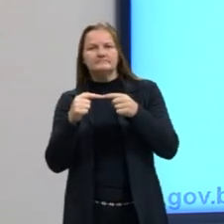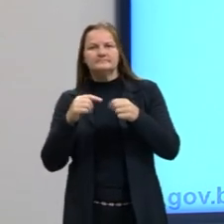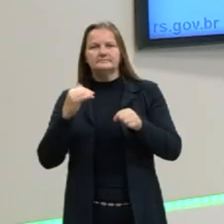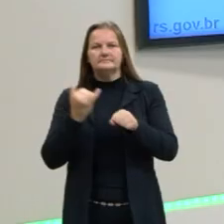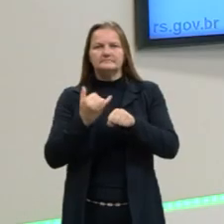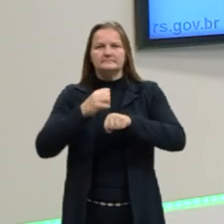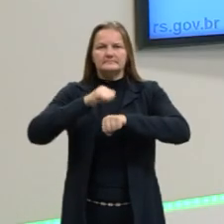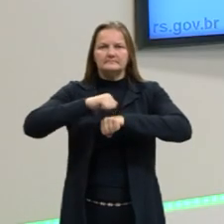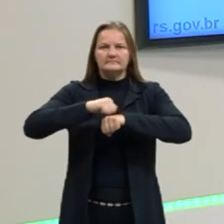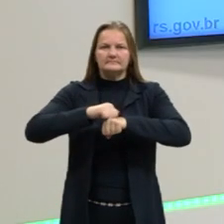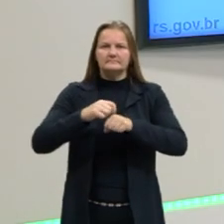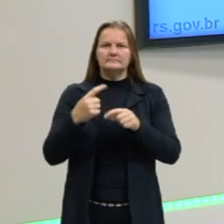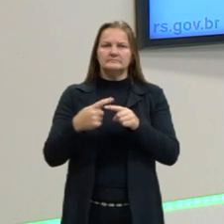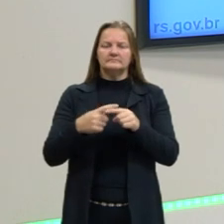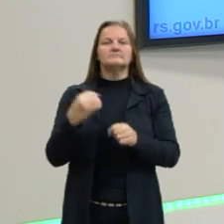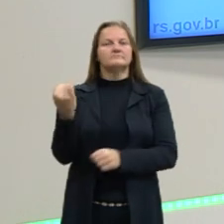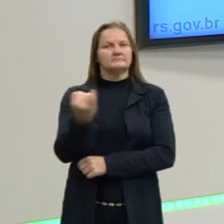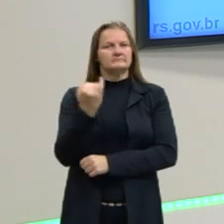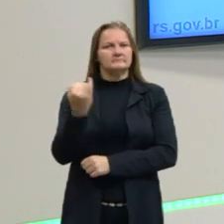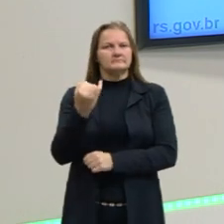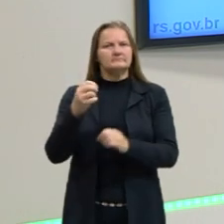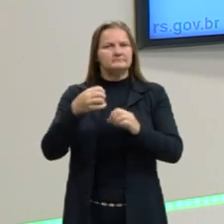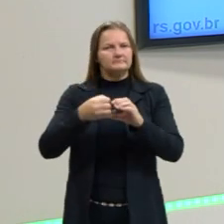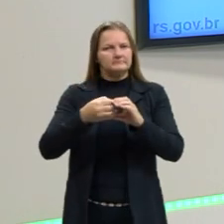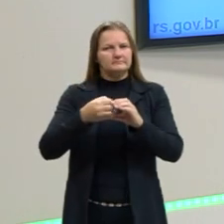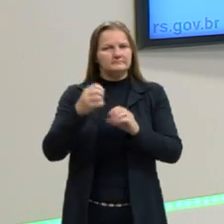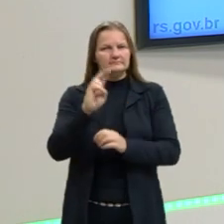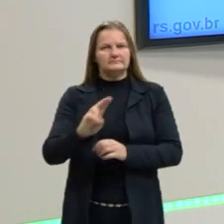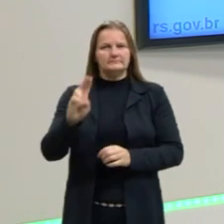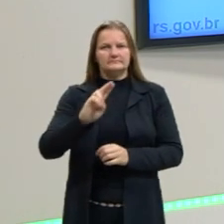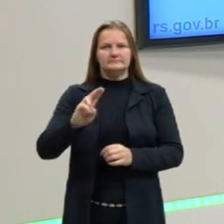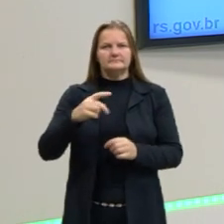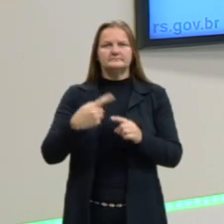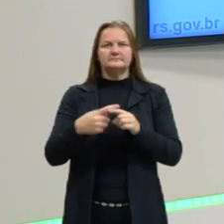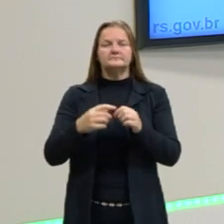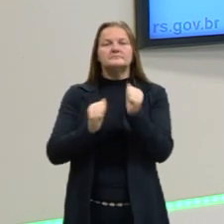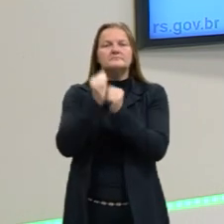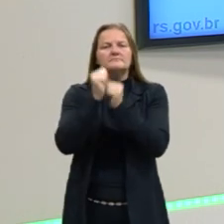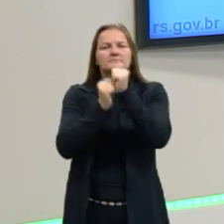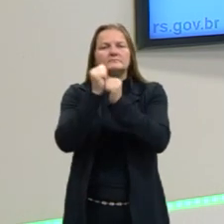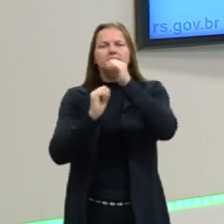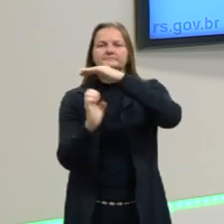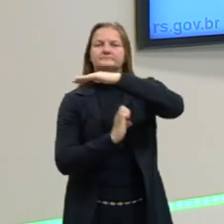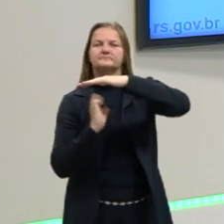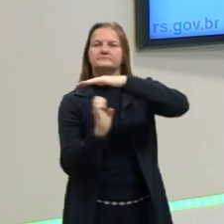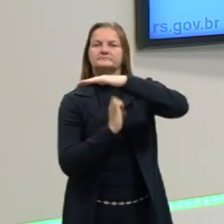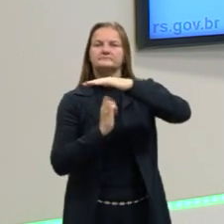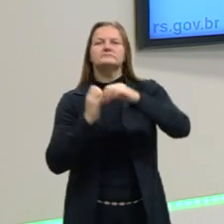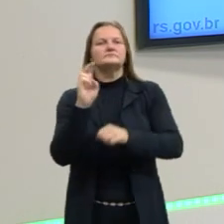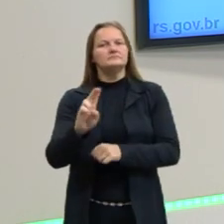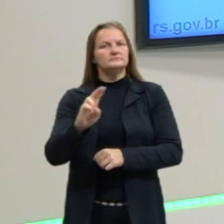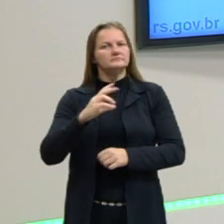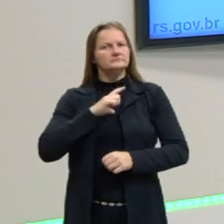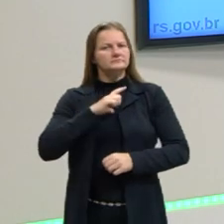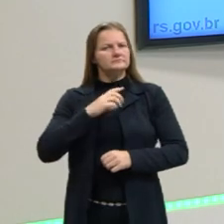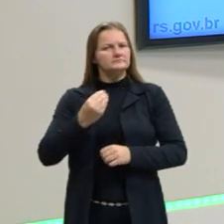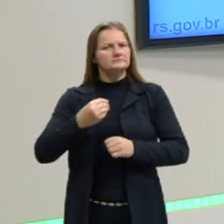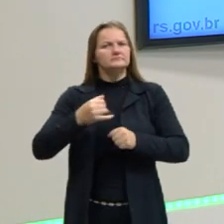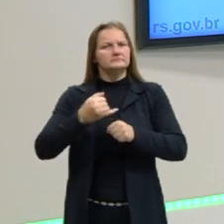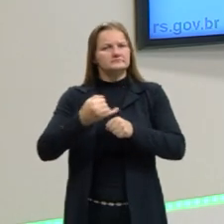bem estacado porque a principal utilização a utilização das regas e é para nossa indústria né nossa Setor Industrial é que utiliza